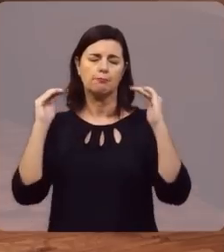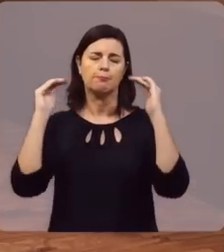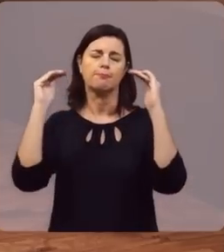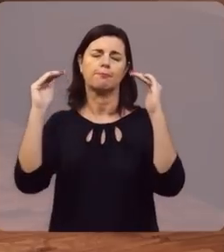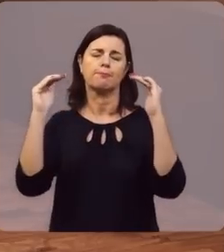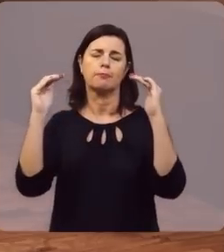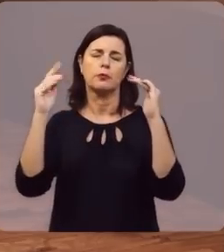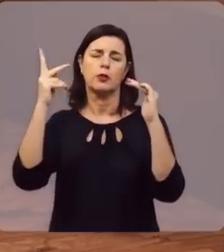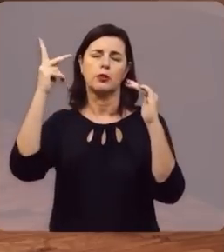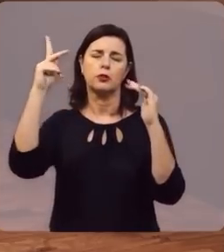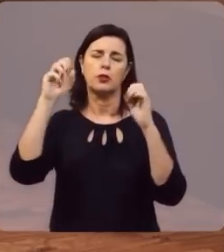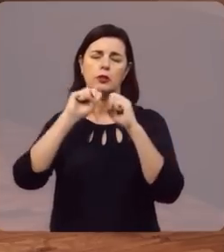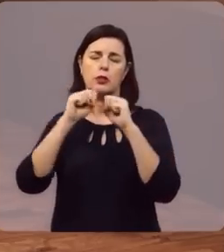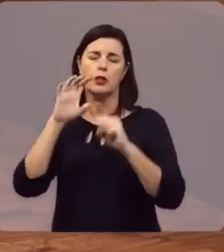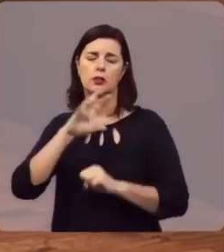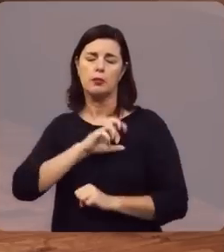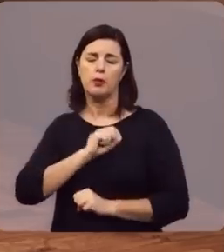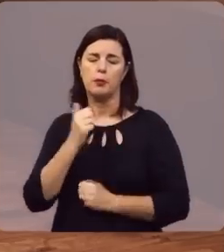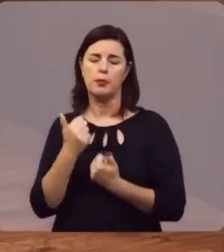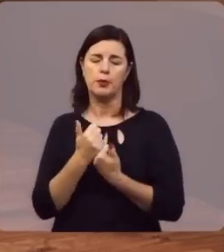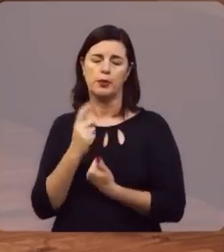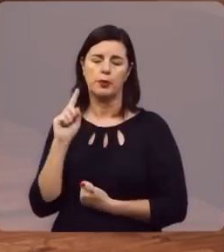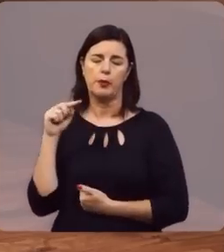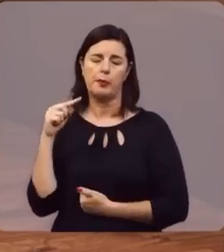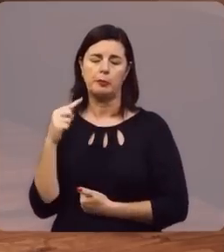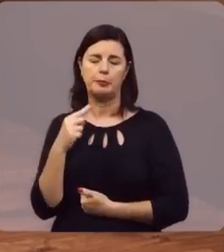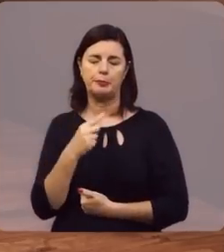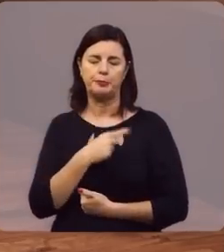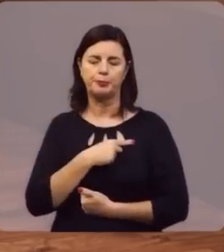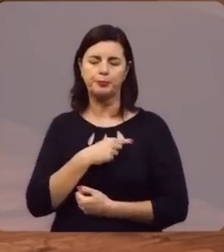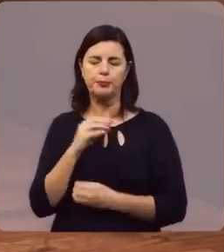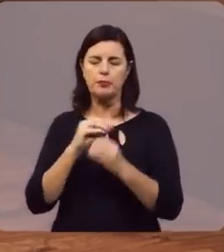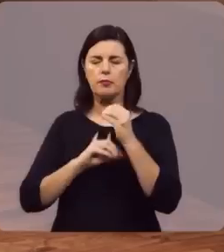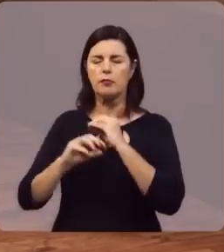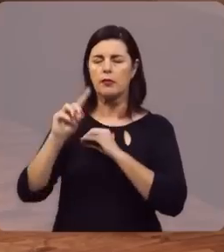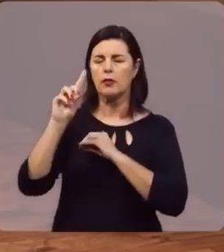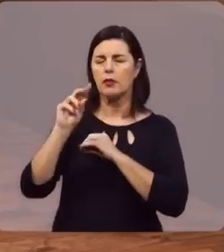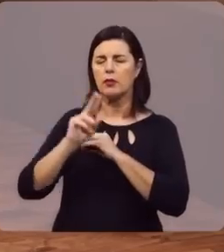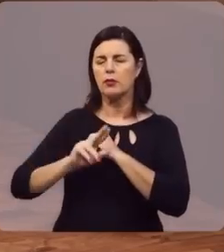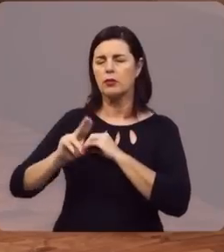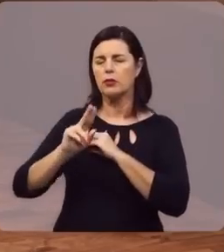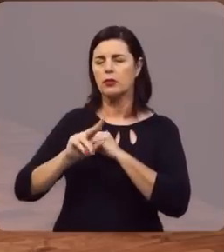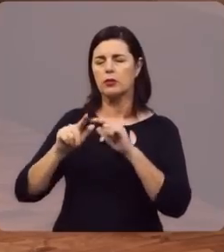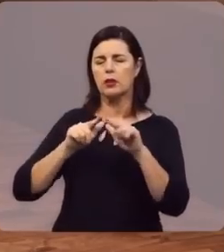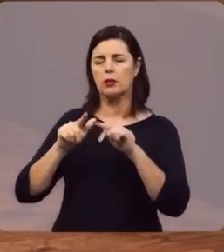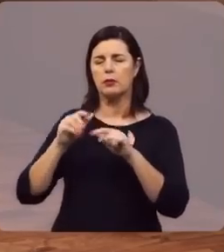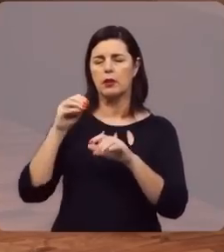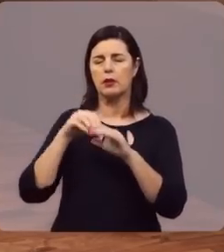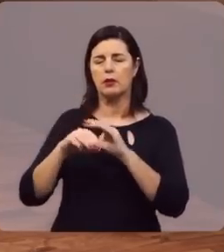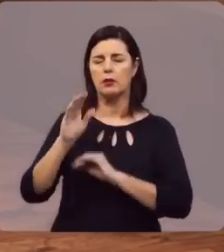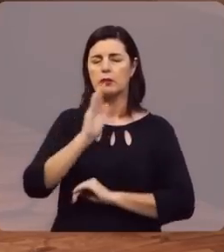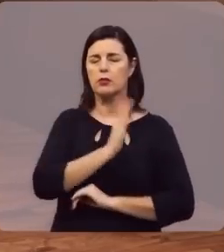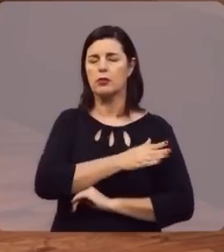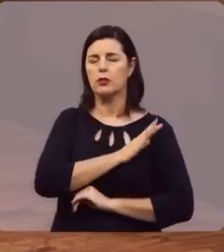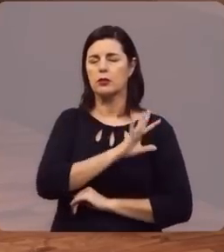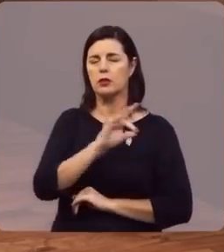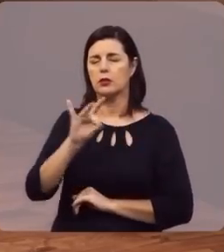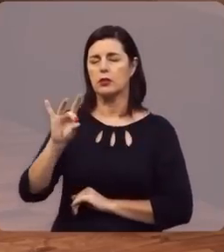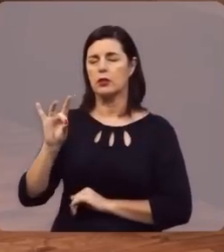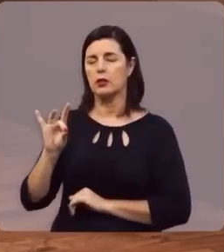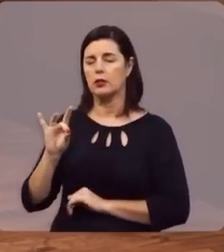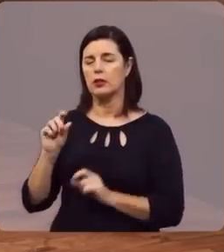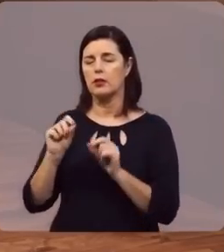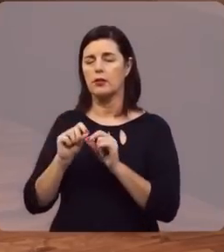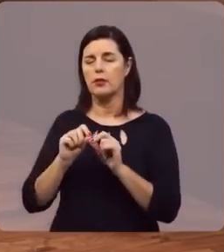superlativa o teu grande amor por nós o Deus aplica essa palavra o nosso coração lá